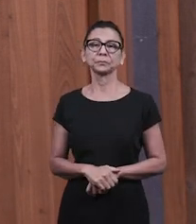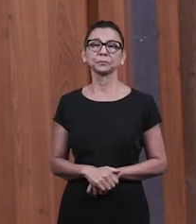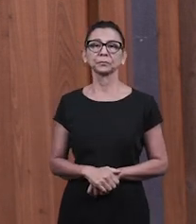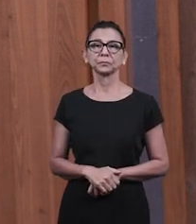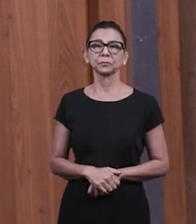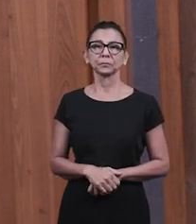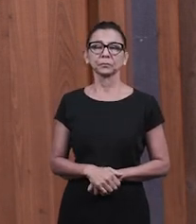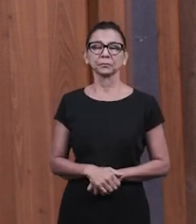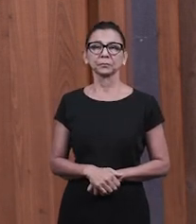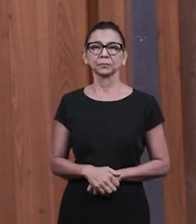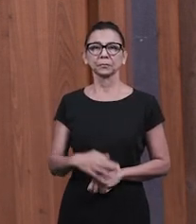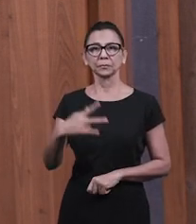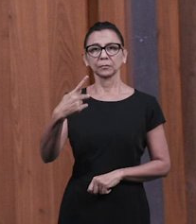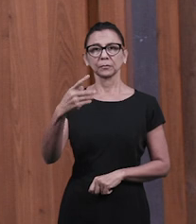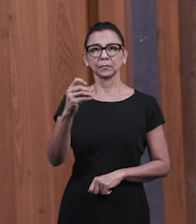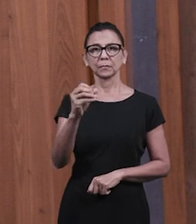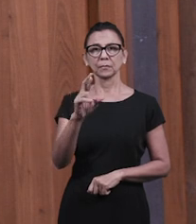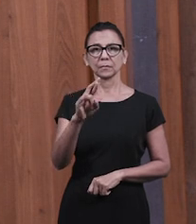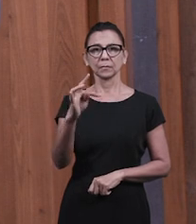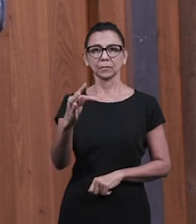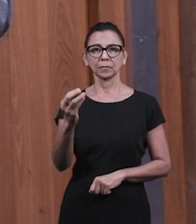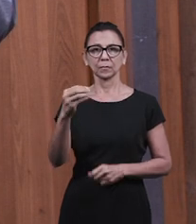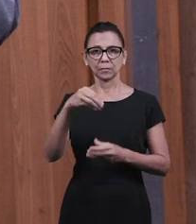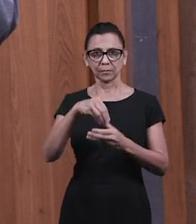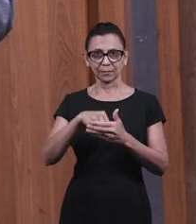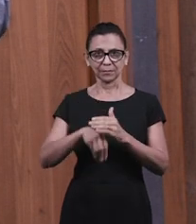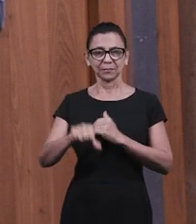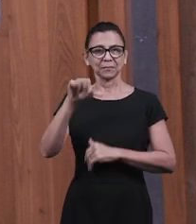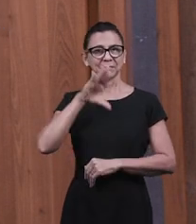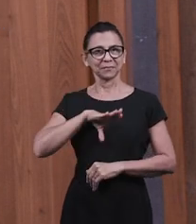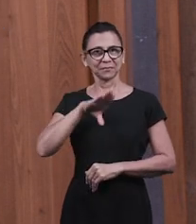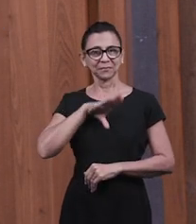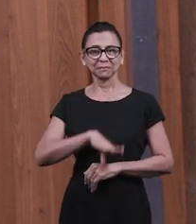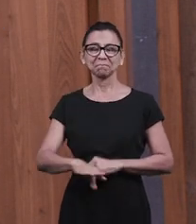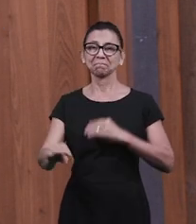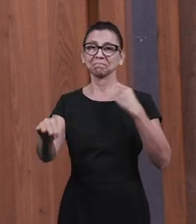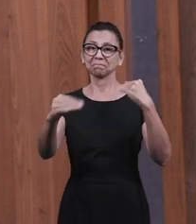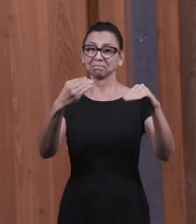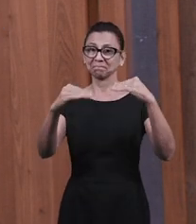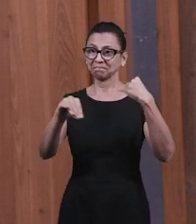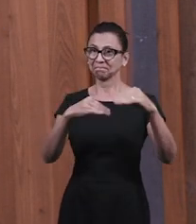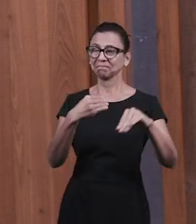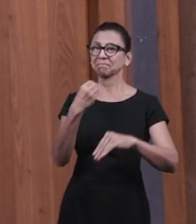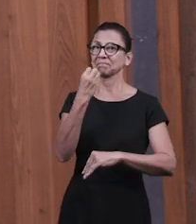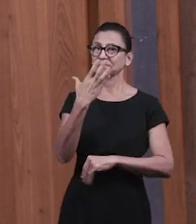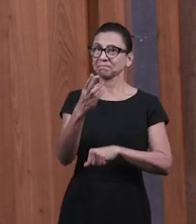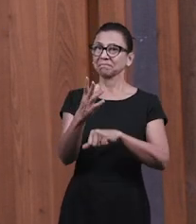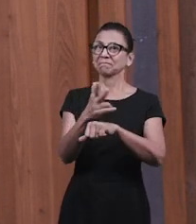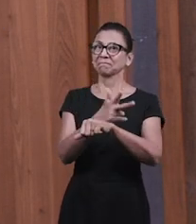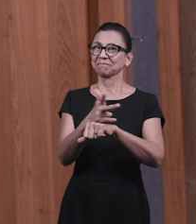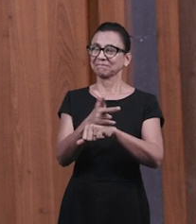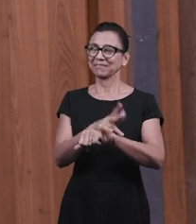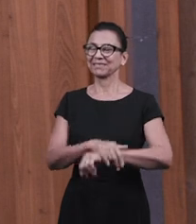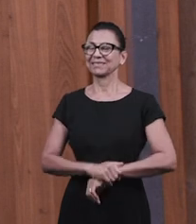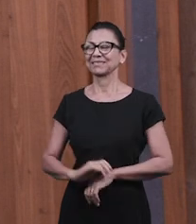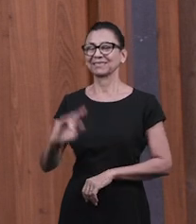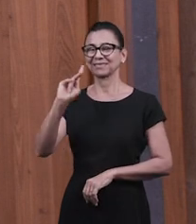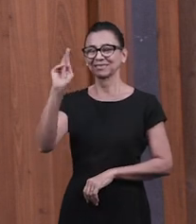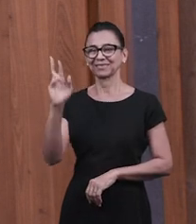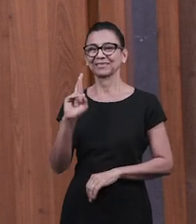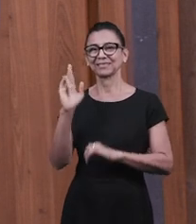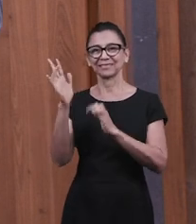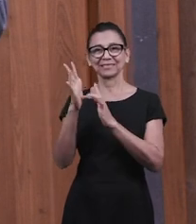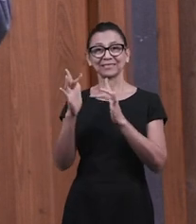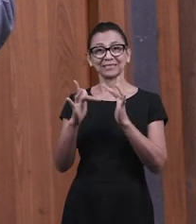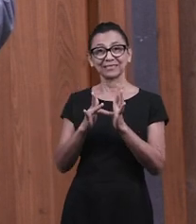em Portugal, que tem enviado fartas contribuições para a Escola Bíblica Dominical através de vídeos. A paz do